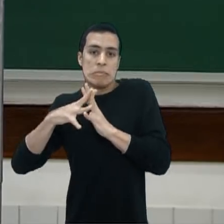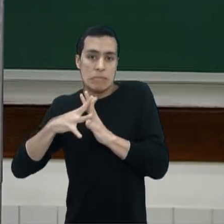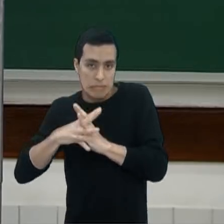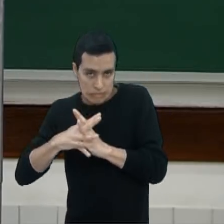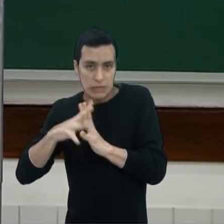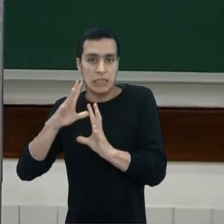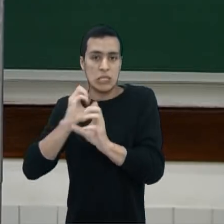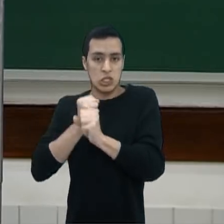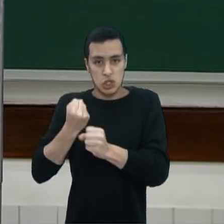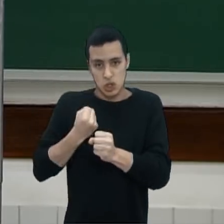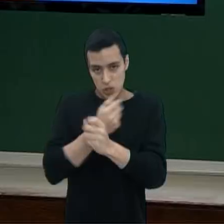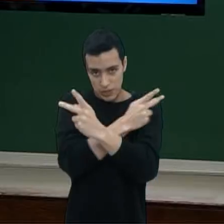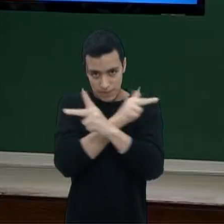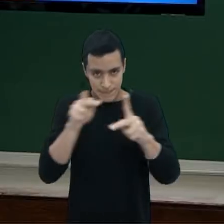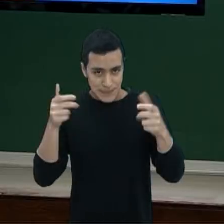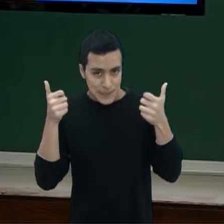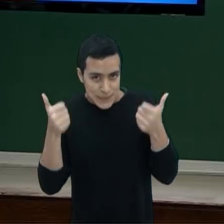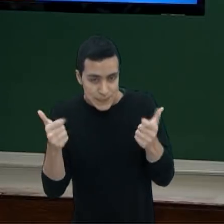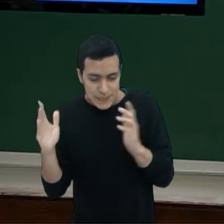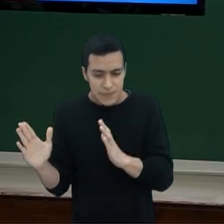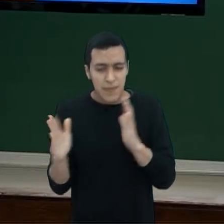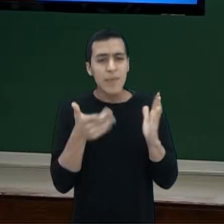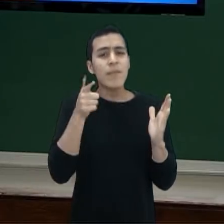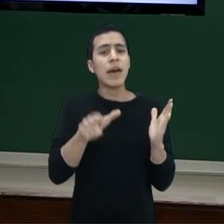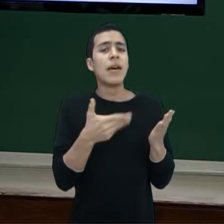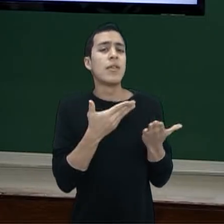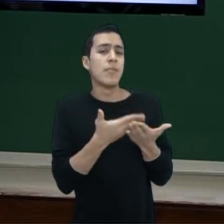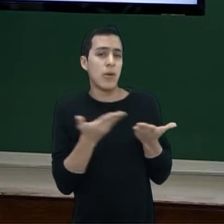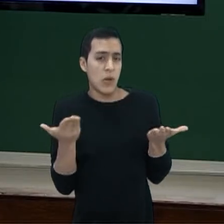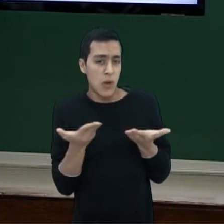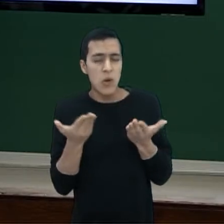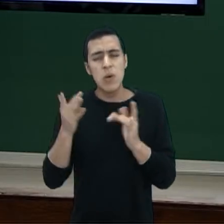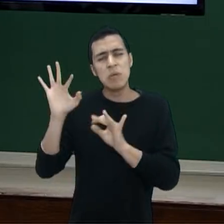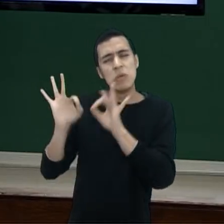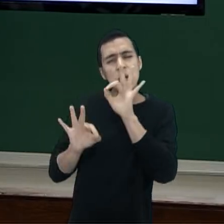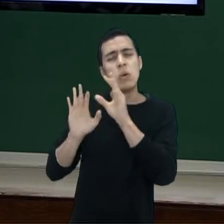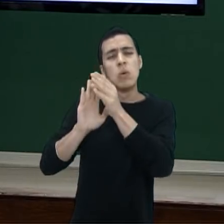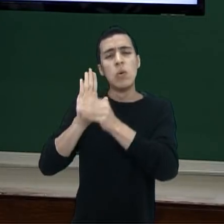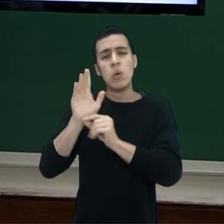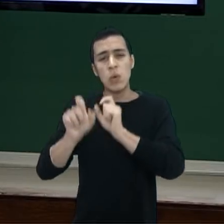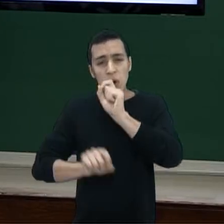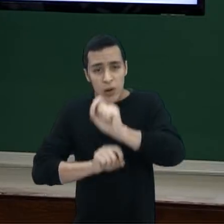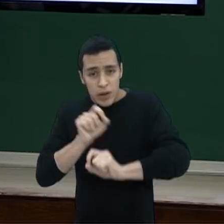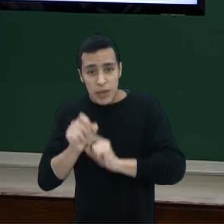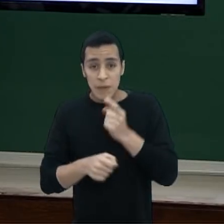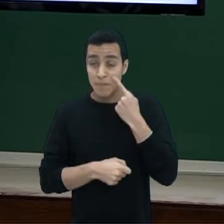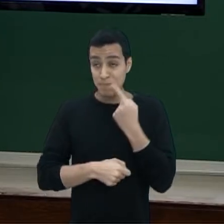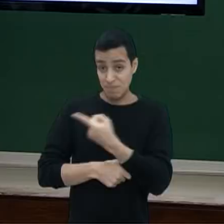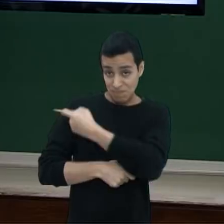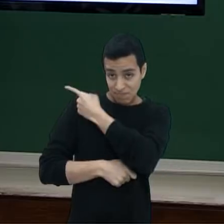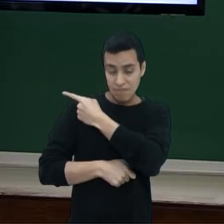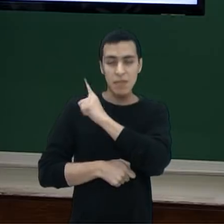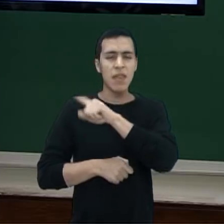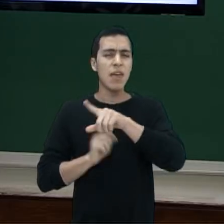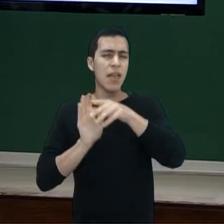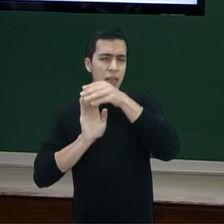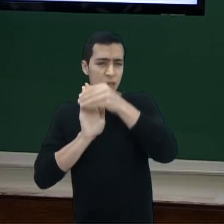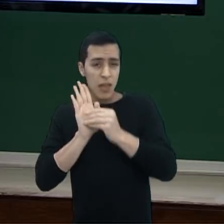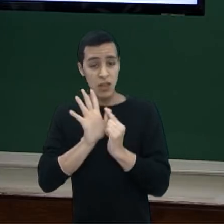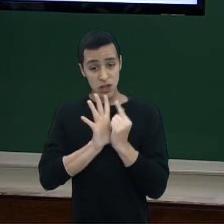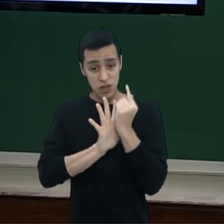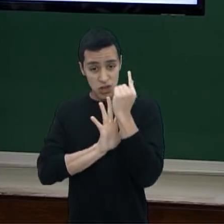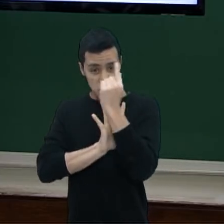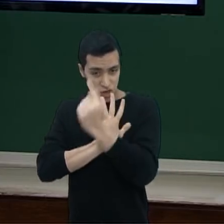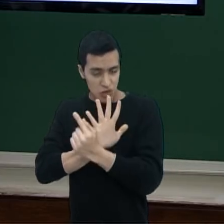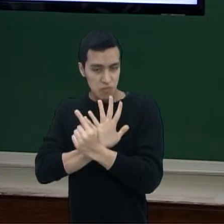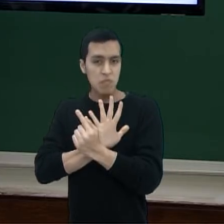ok? Então, para mais uma aula agora, vamos ver o que a gente preparou aqui. Então, hoje a gente vai trabalhar como